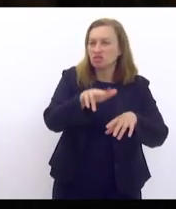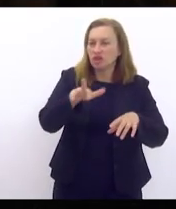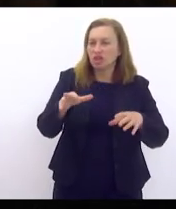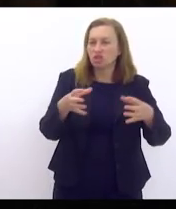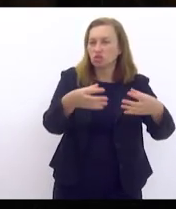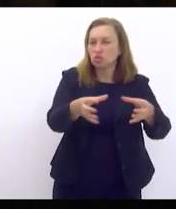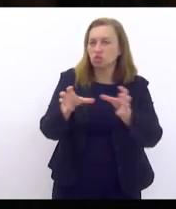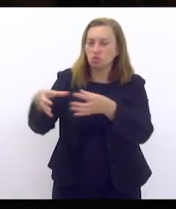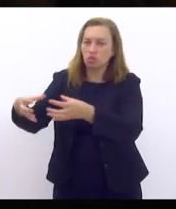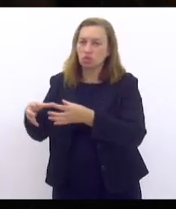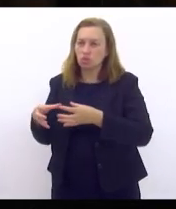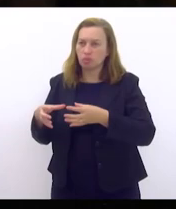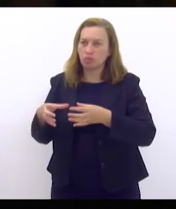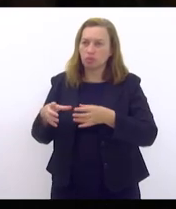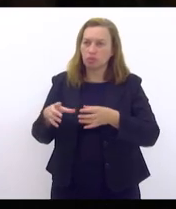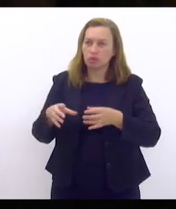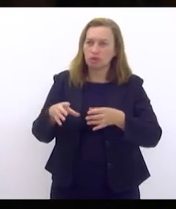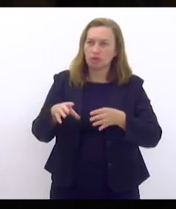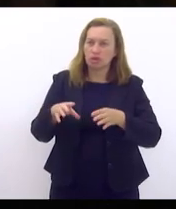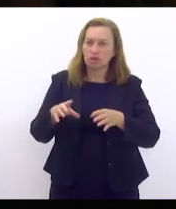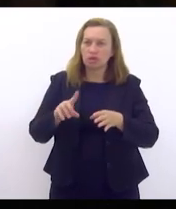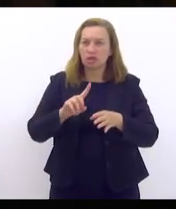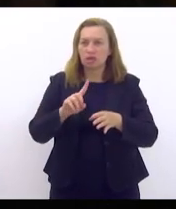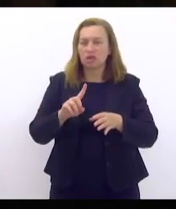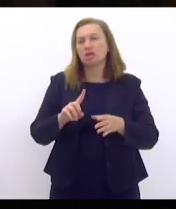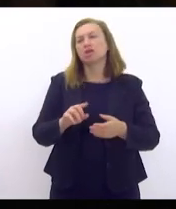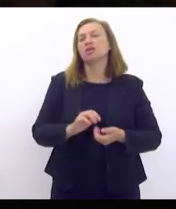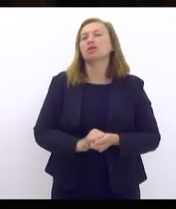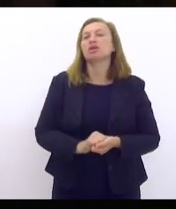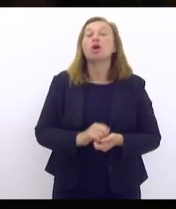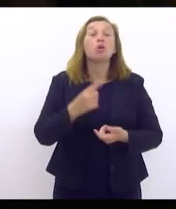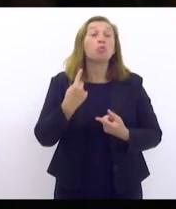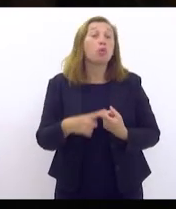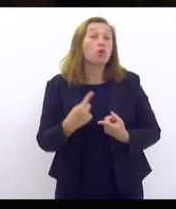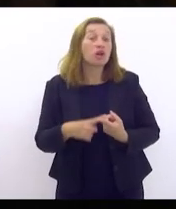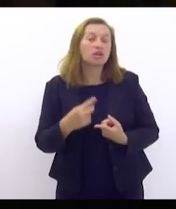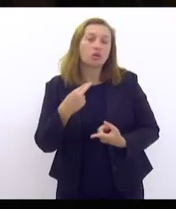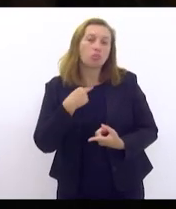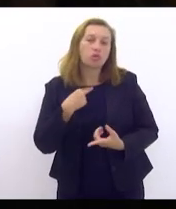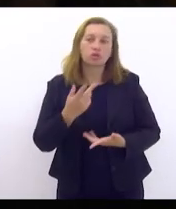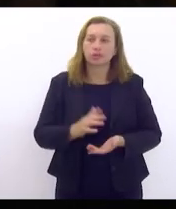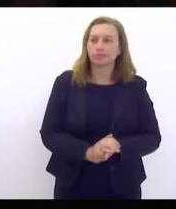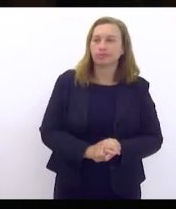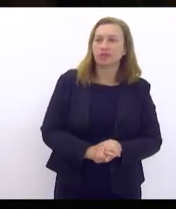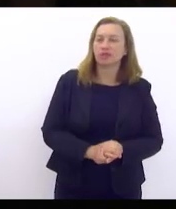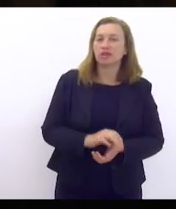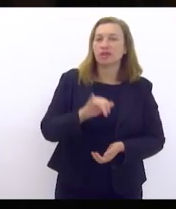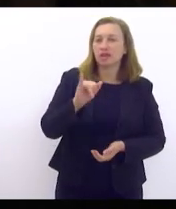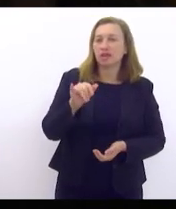Por que será que a gente não pode ter um IPVA progressivo